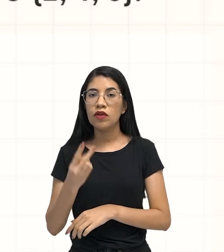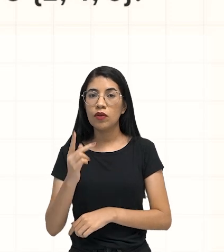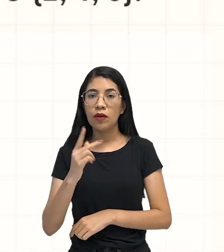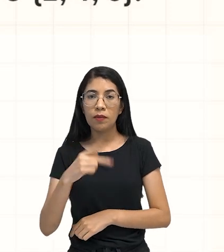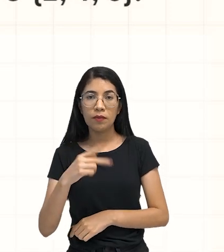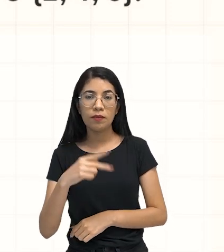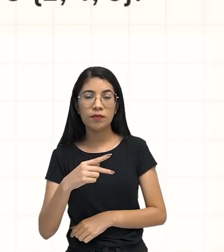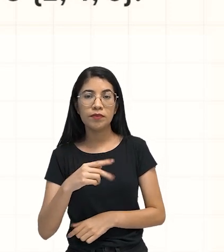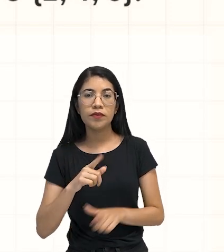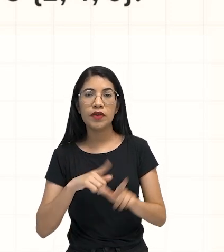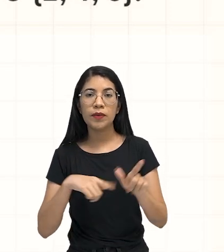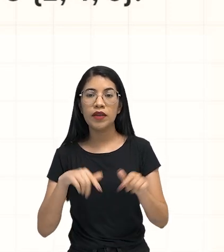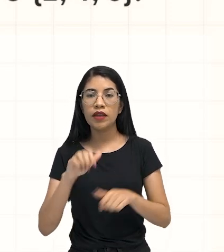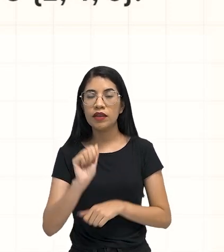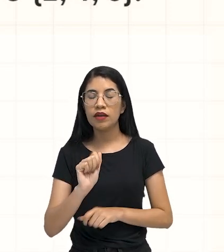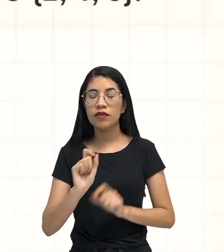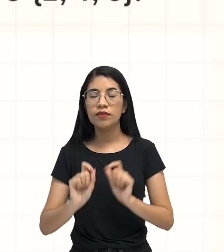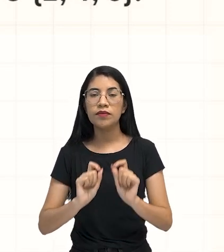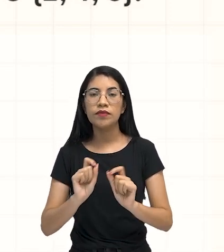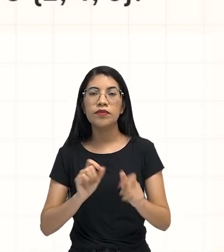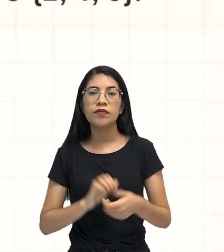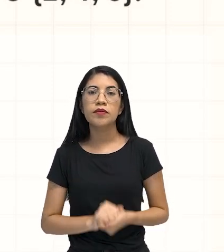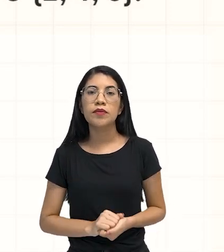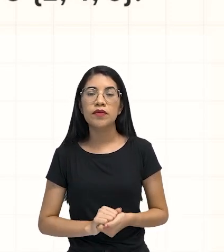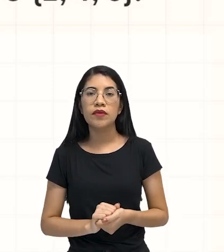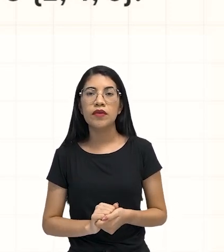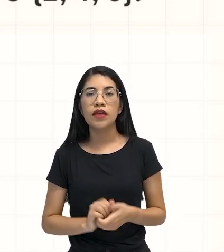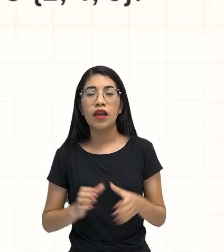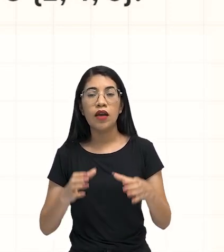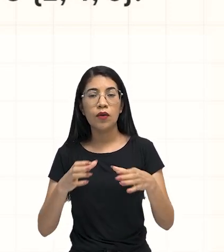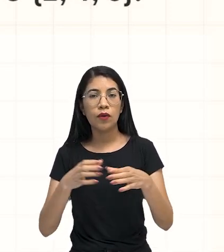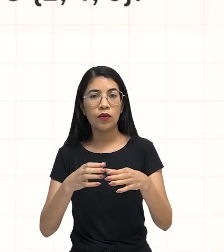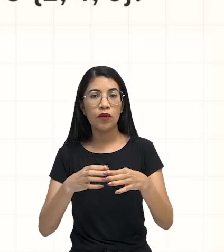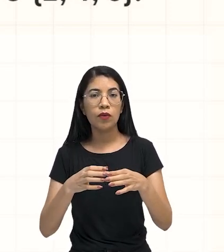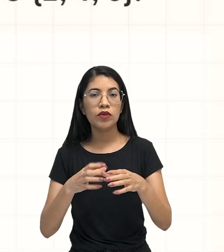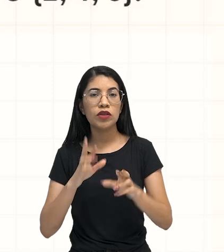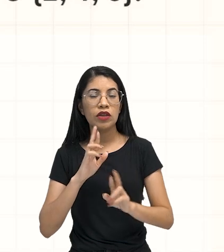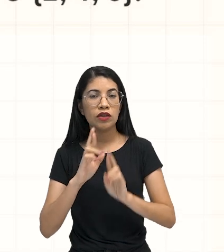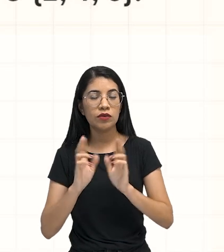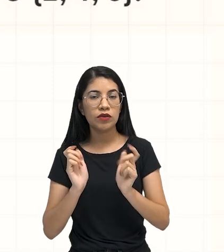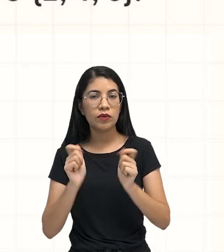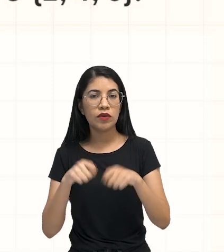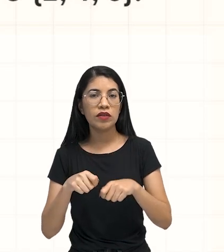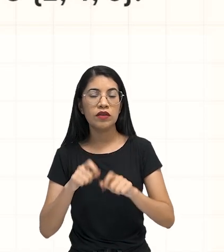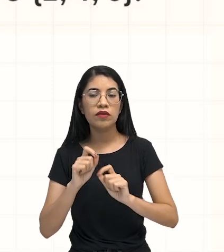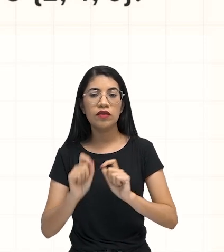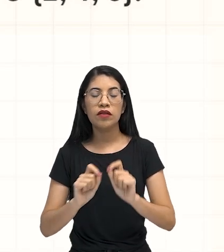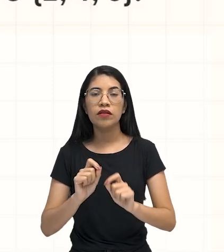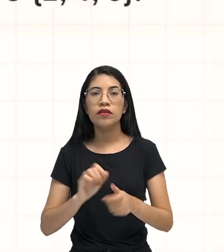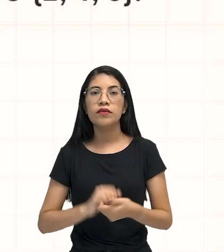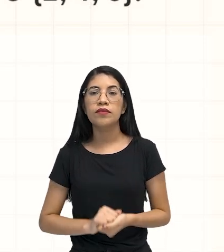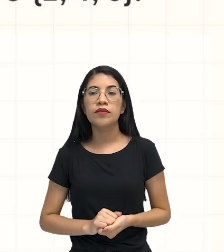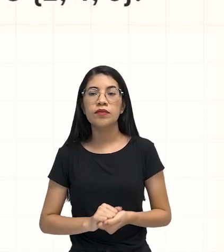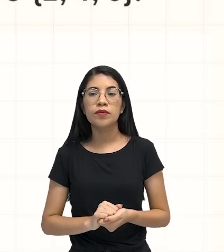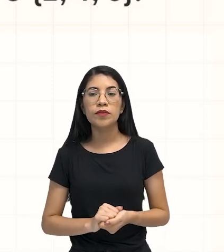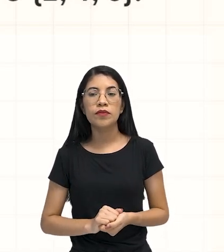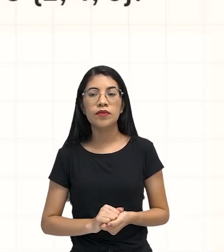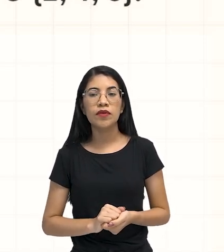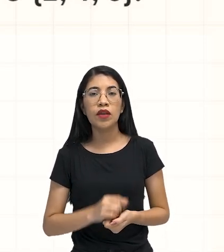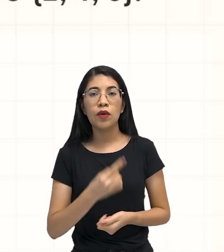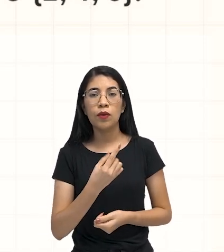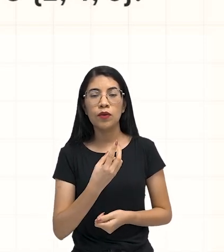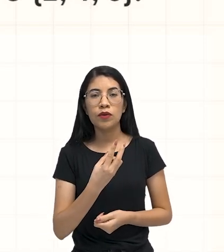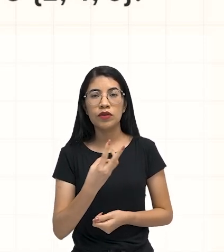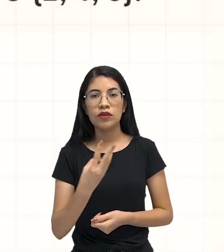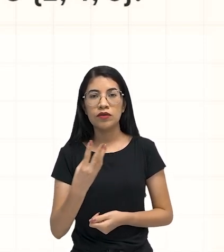é verdadeira? Letra A. O espaço amostral alfa, né, é de 1 a